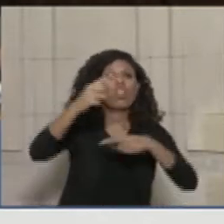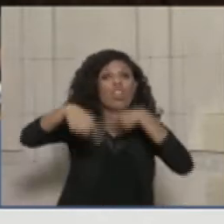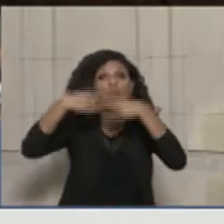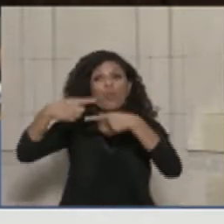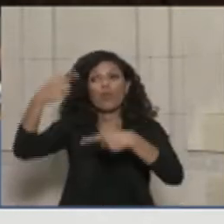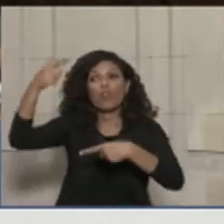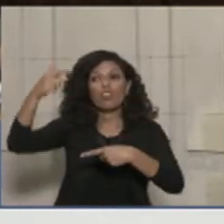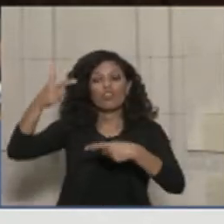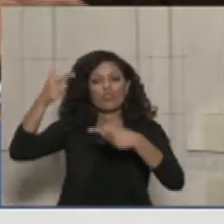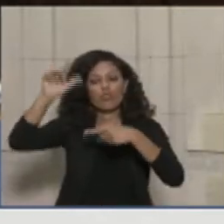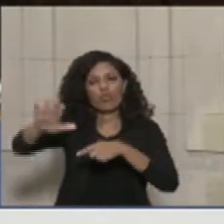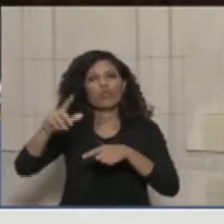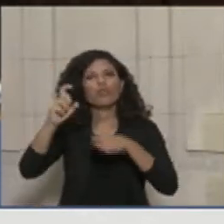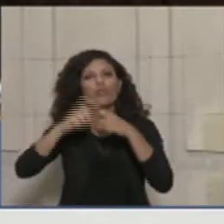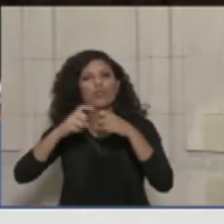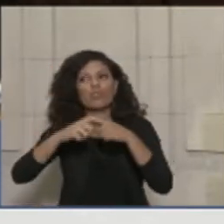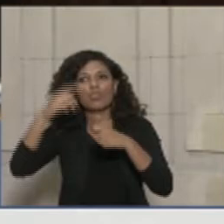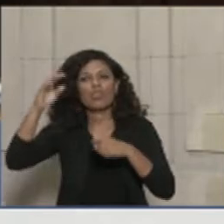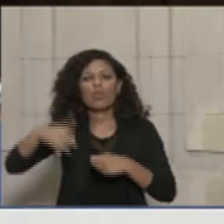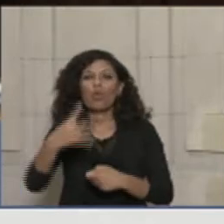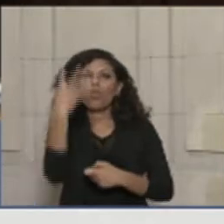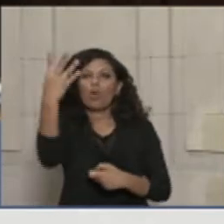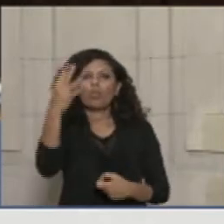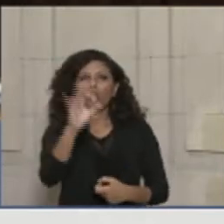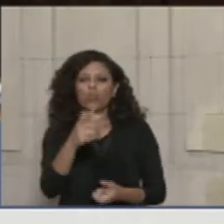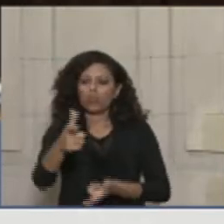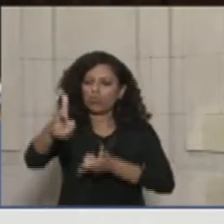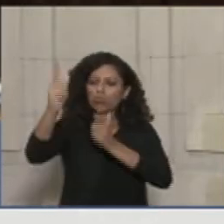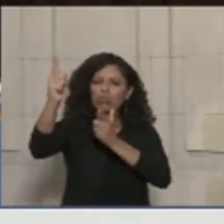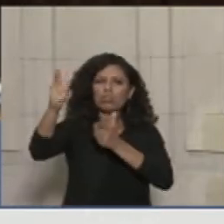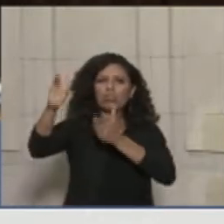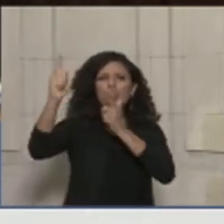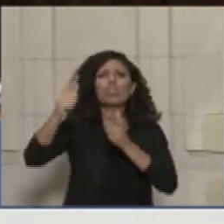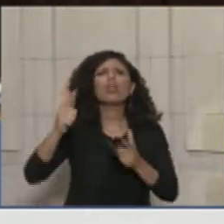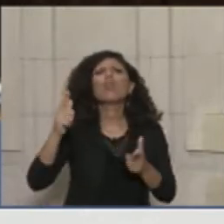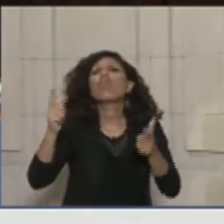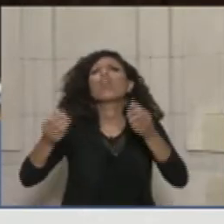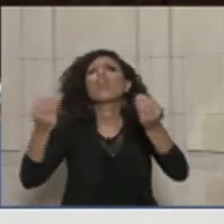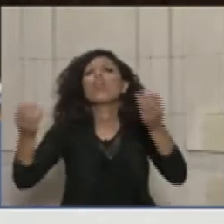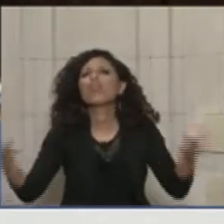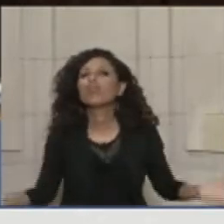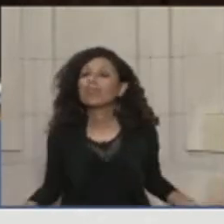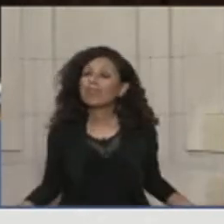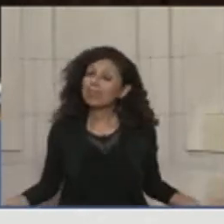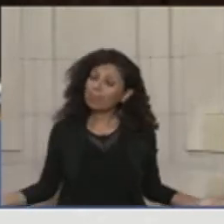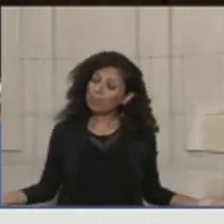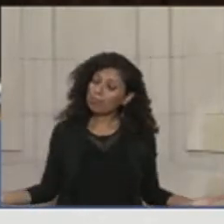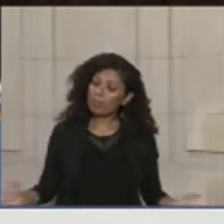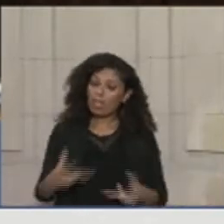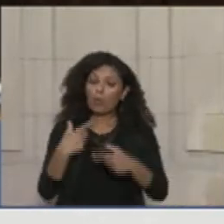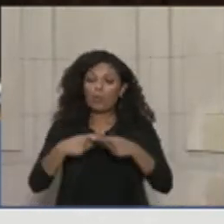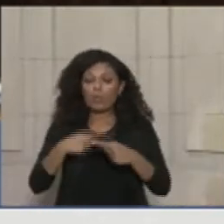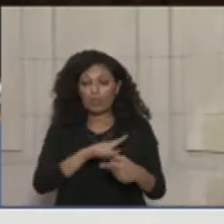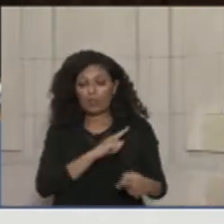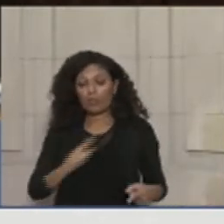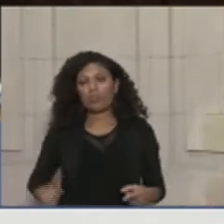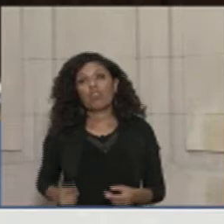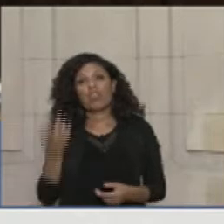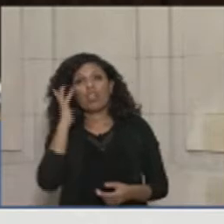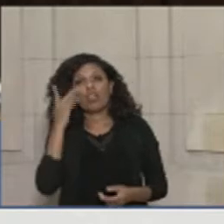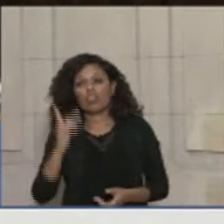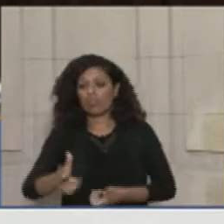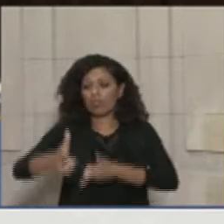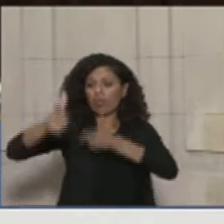Então, esses são os jovens que seguem sendo violados por um poder público que acha que bala garante cidadania,